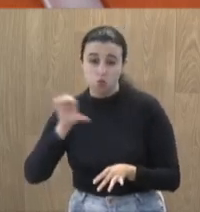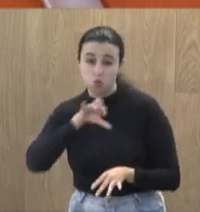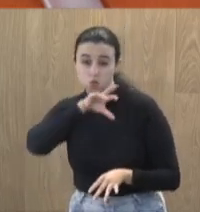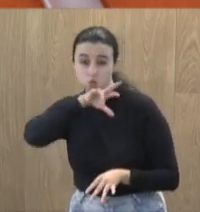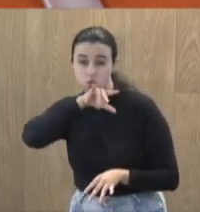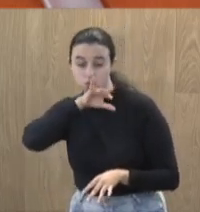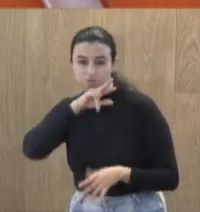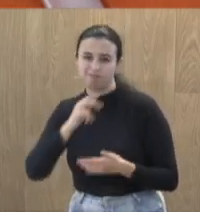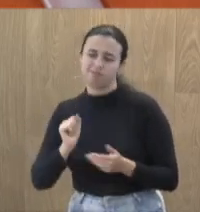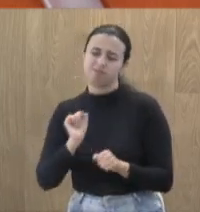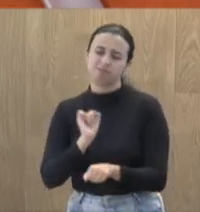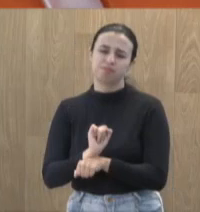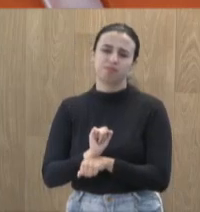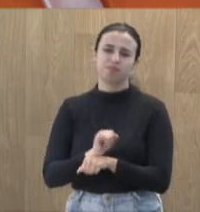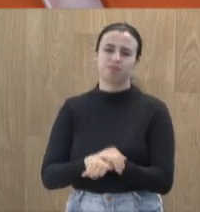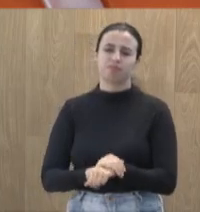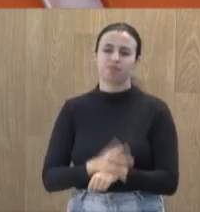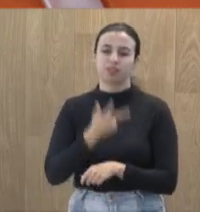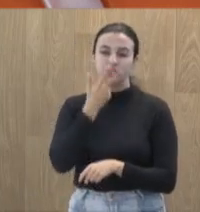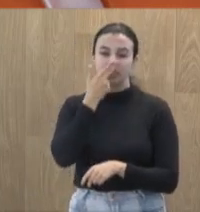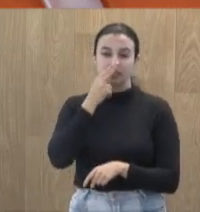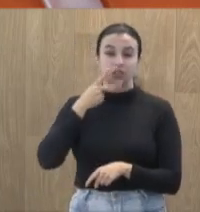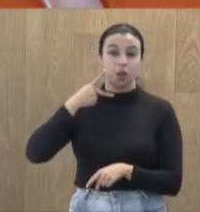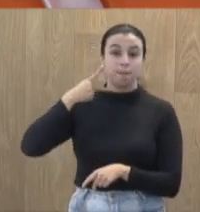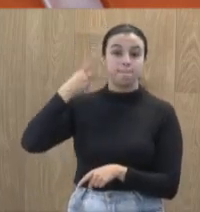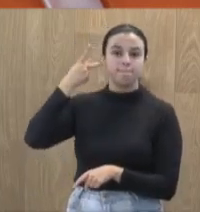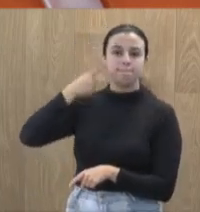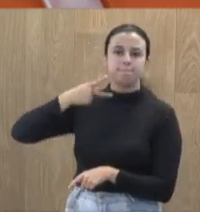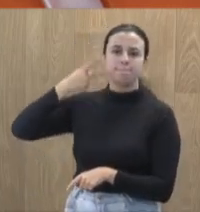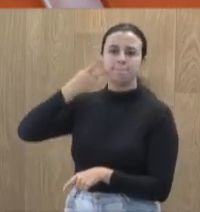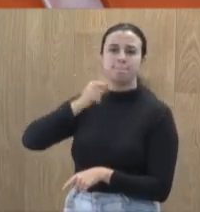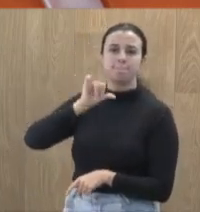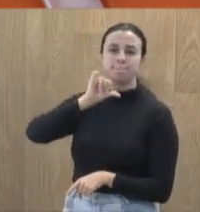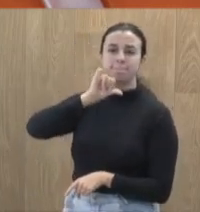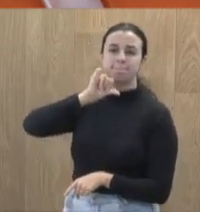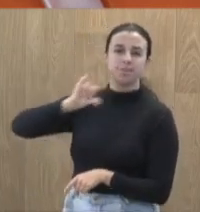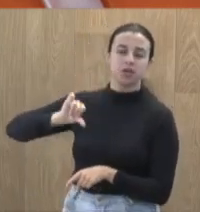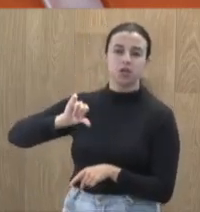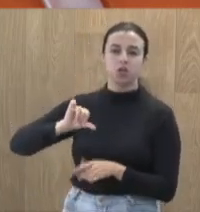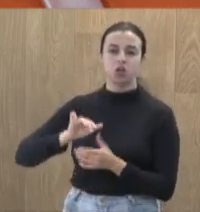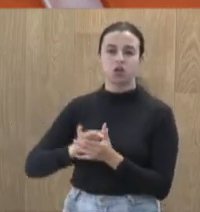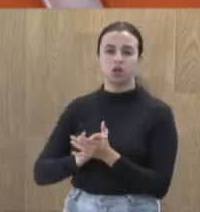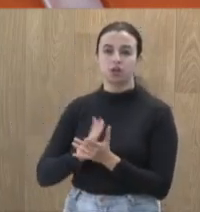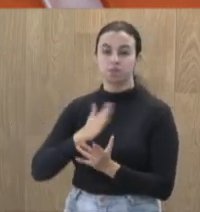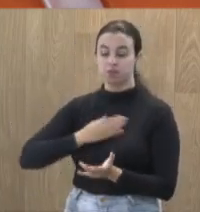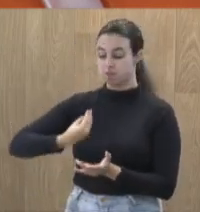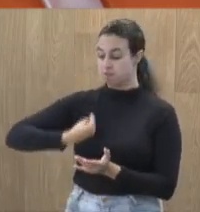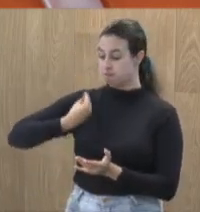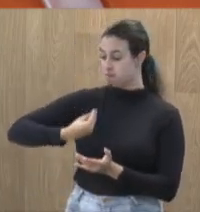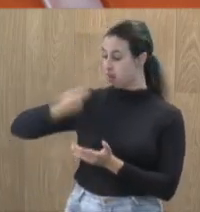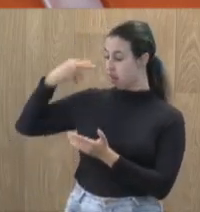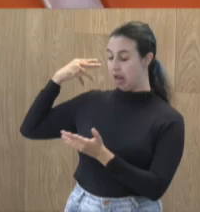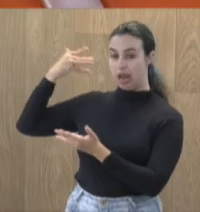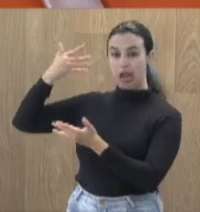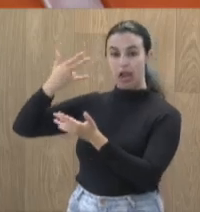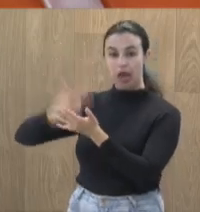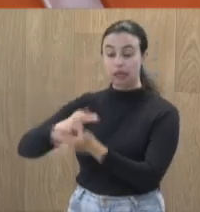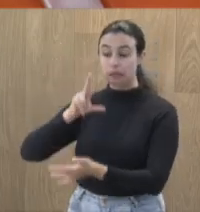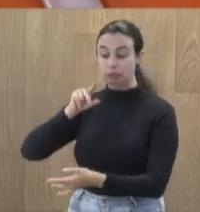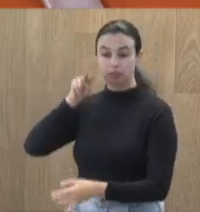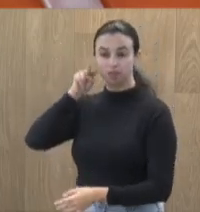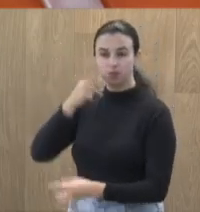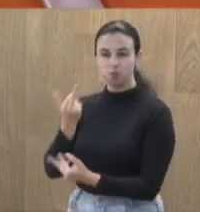produzindo. Os piores políticos já visto em toda a minha vida foi produzido aqui.